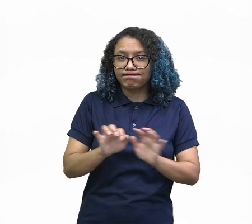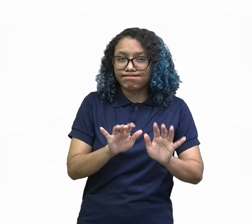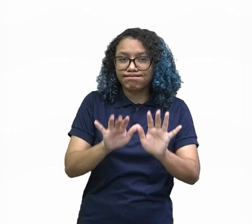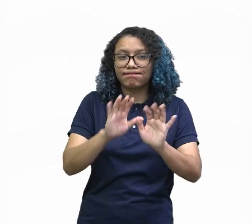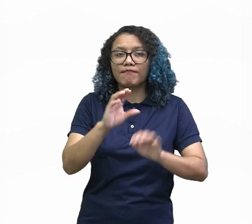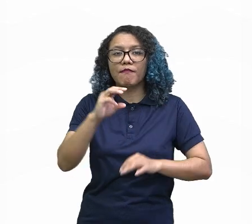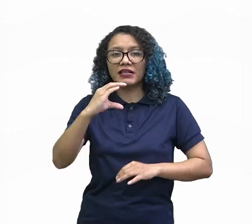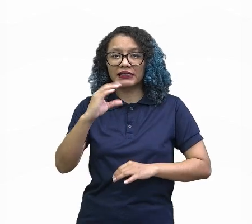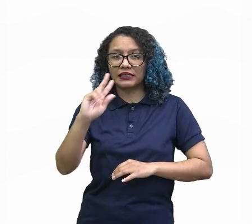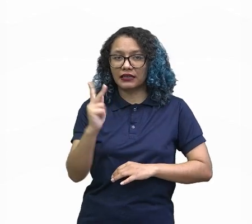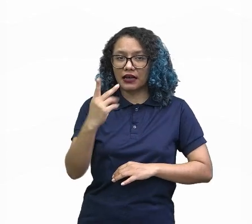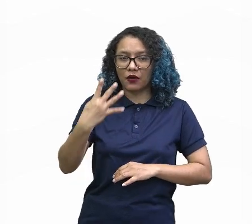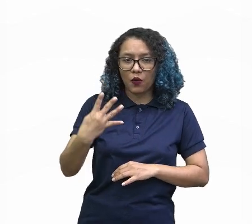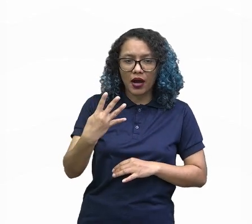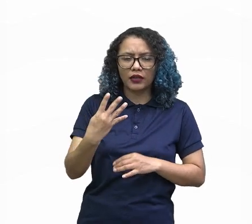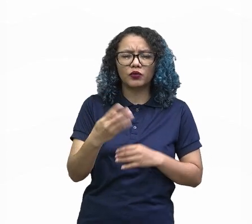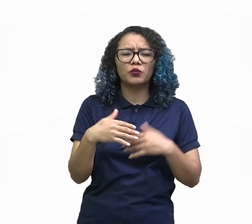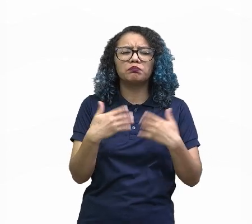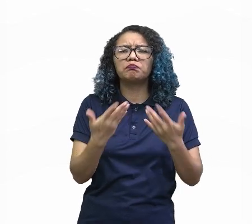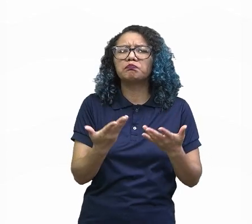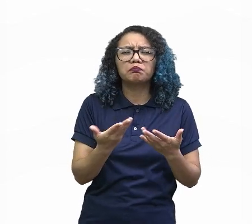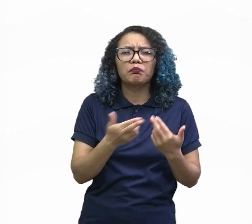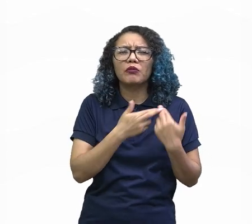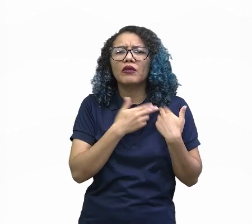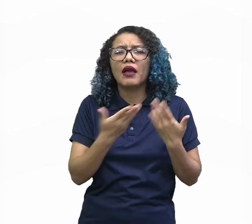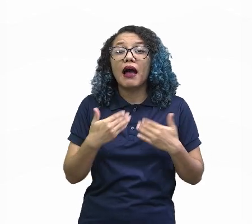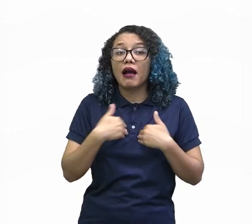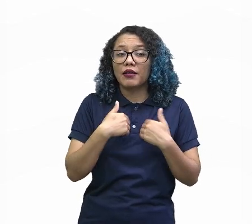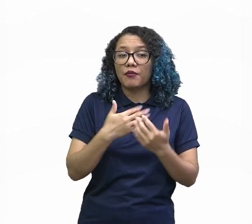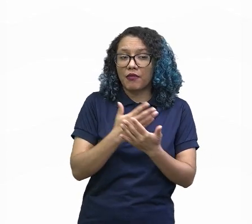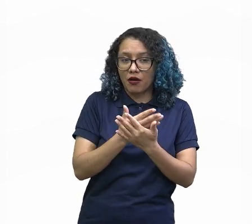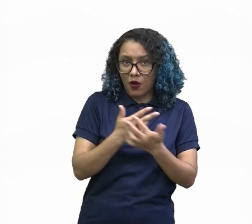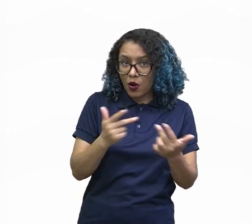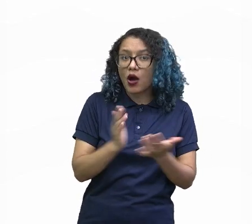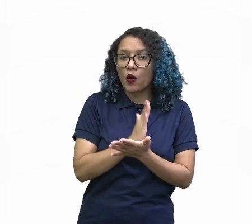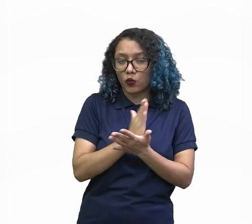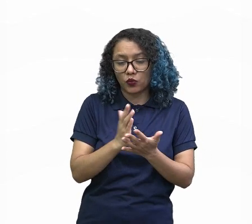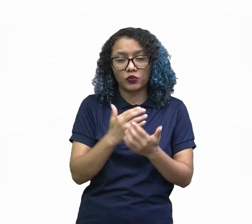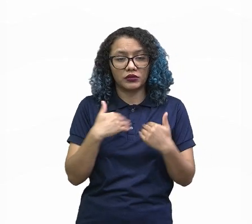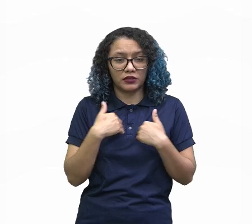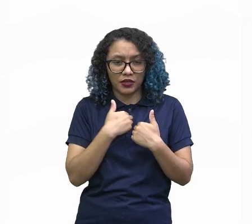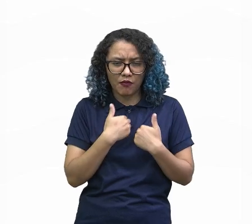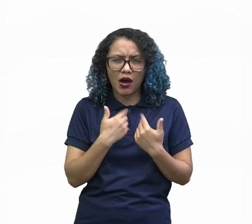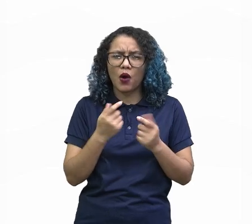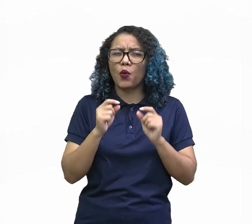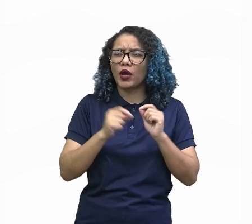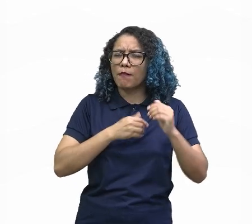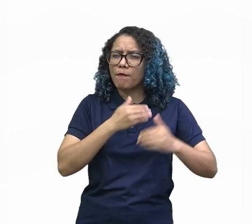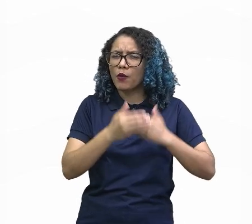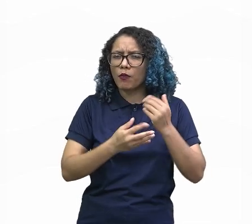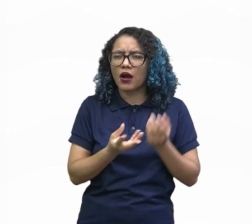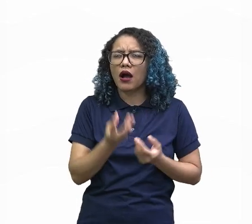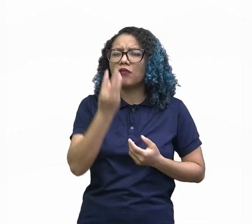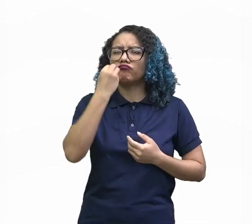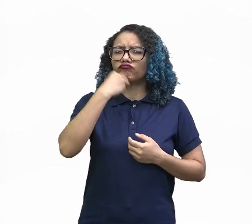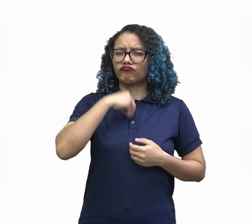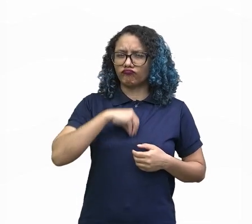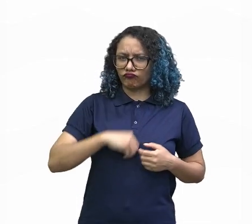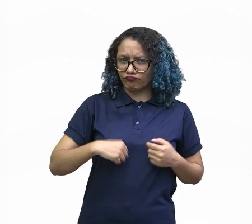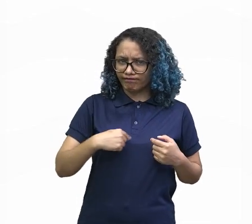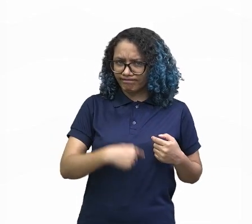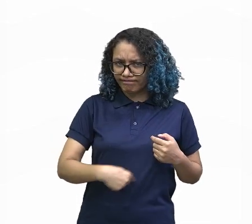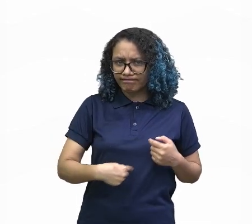animais durante o processo de digestão. Então, alguns animais ali no seu processo de digestão, eles vão